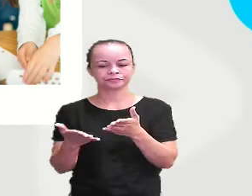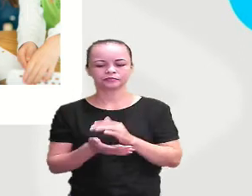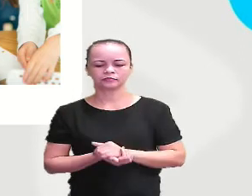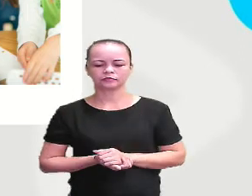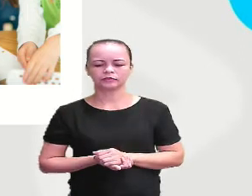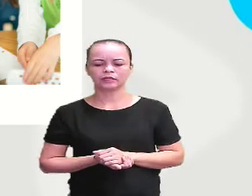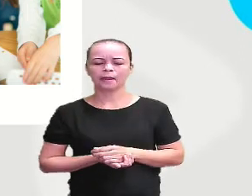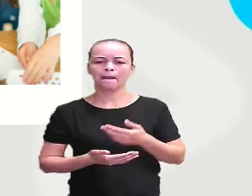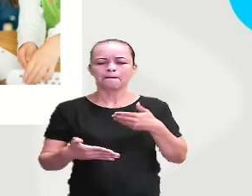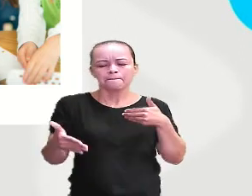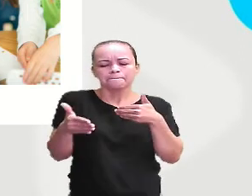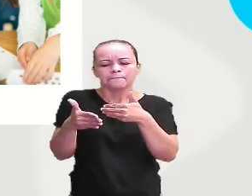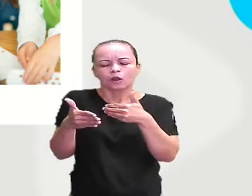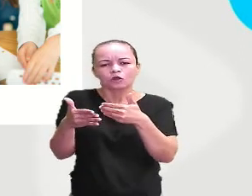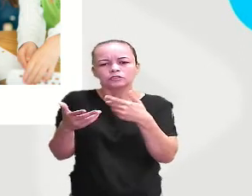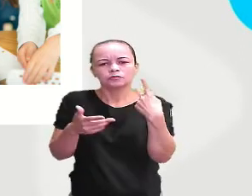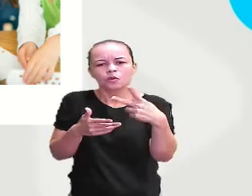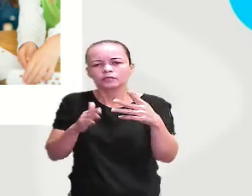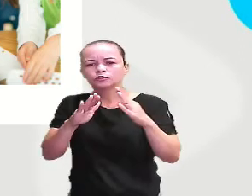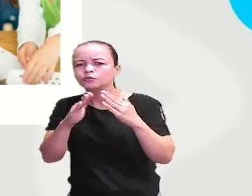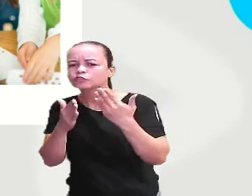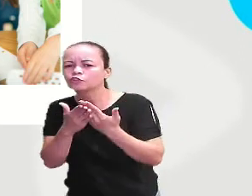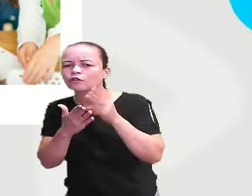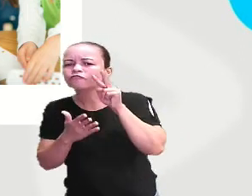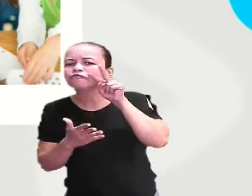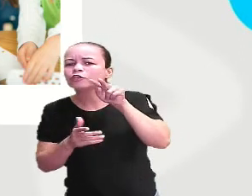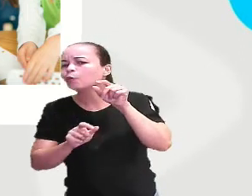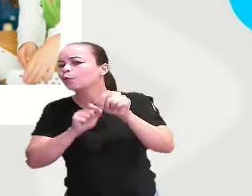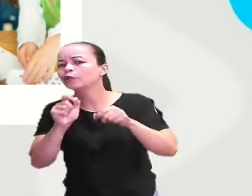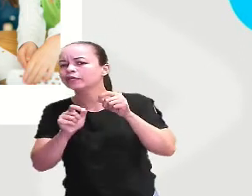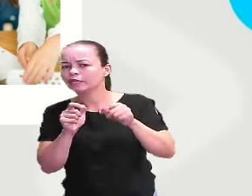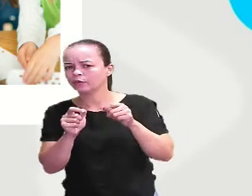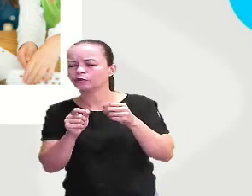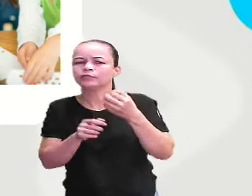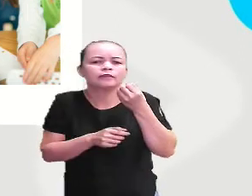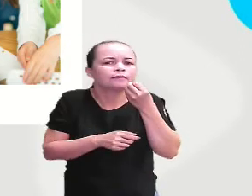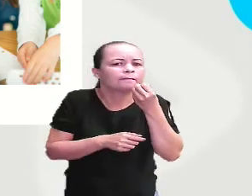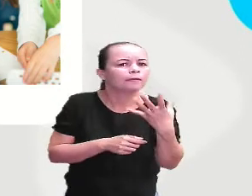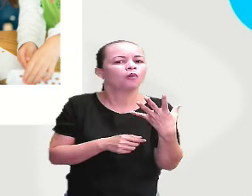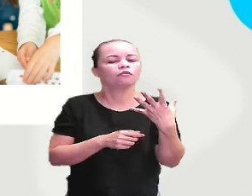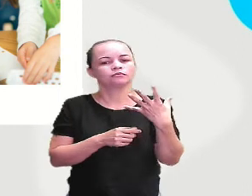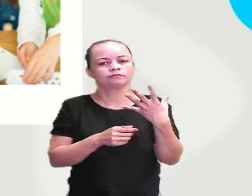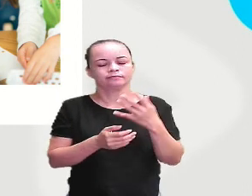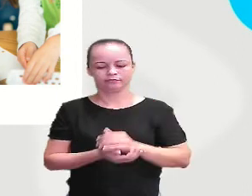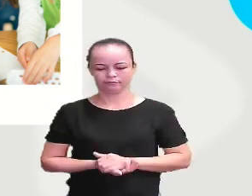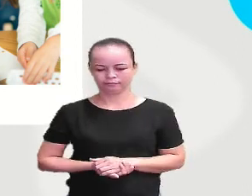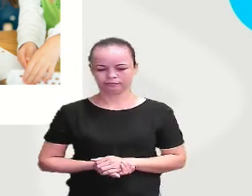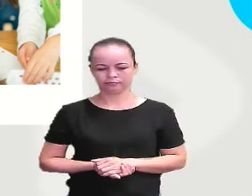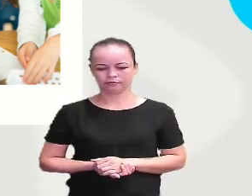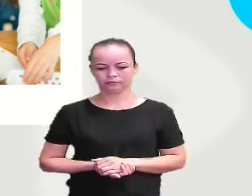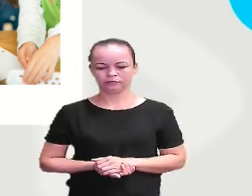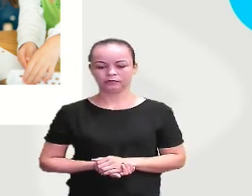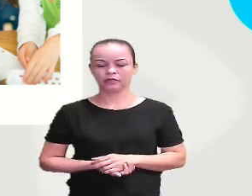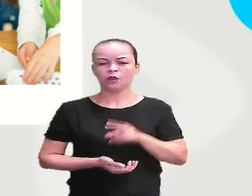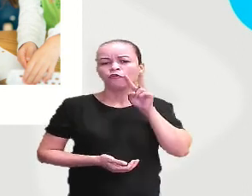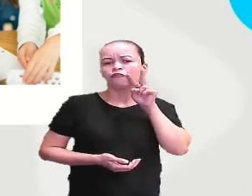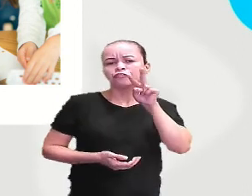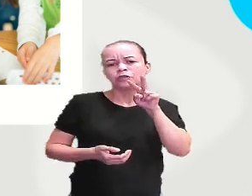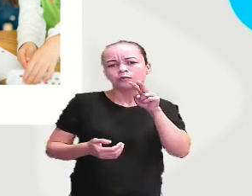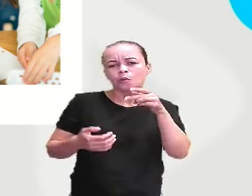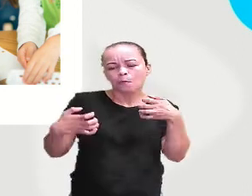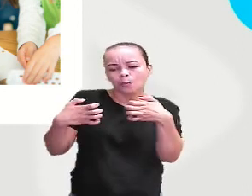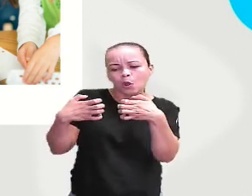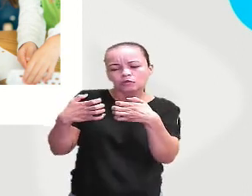da sua escola? O que é de bom ao redor da sua escola? O que vimos perto da escola que